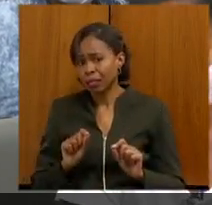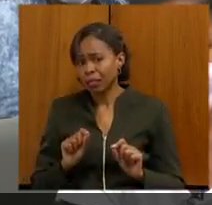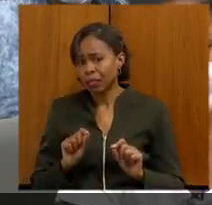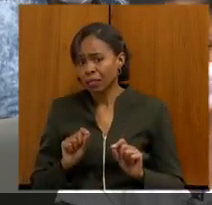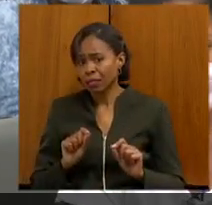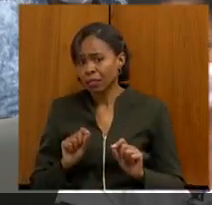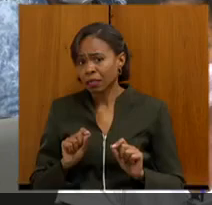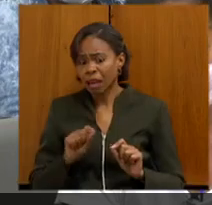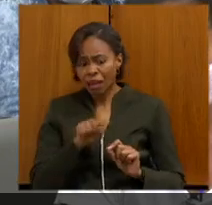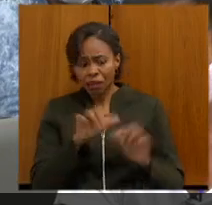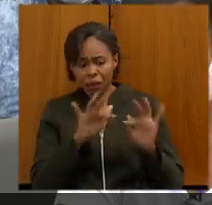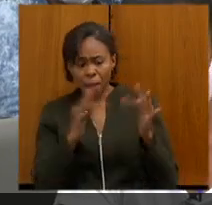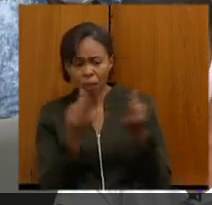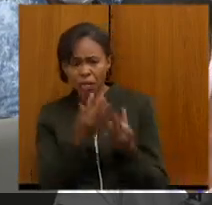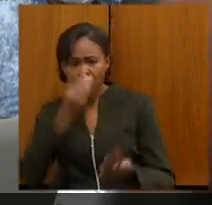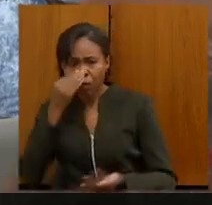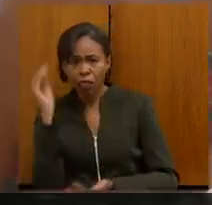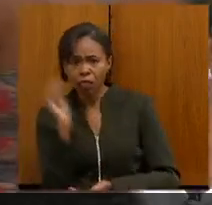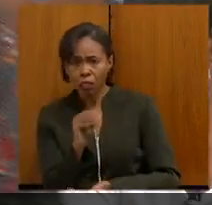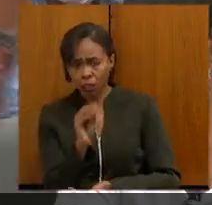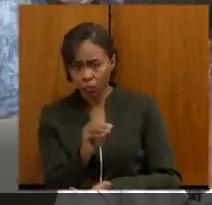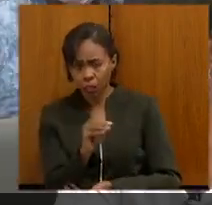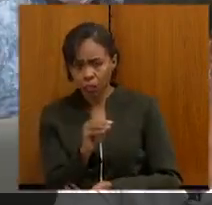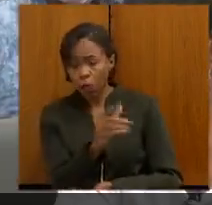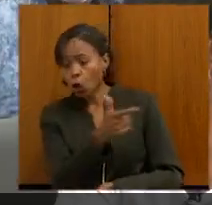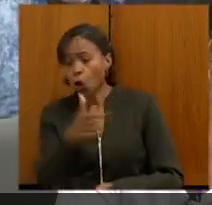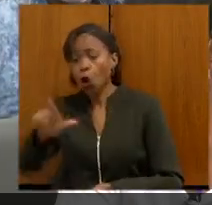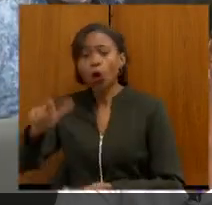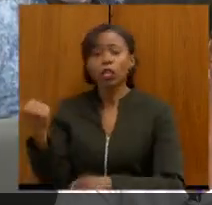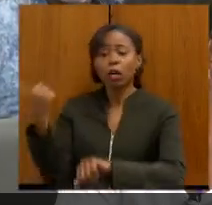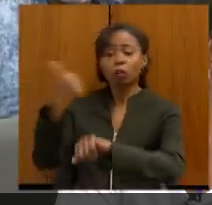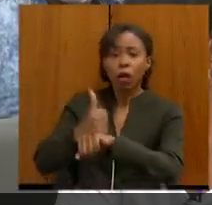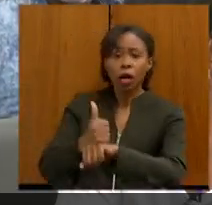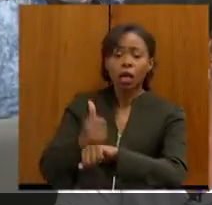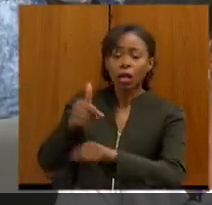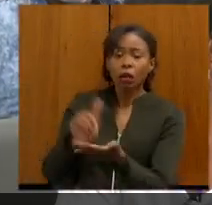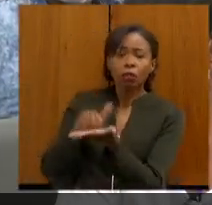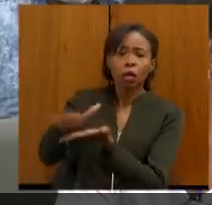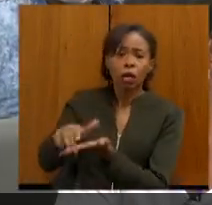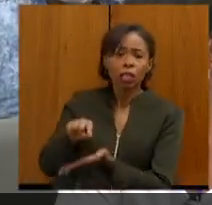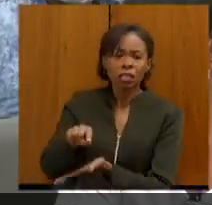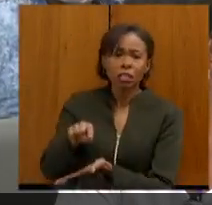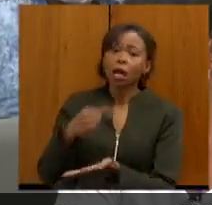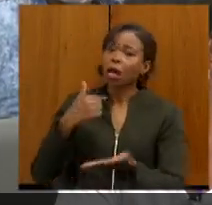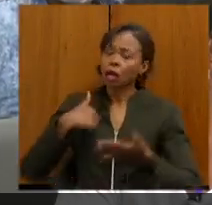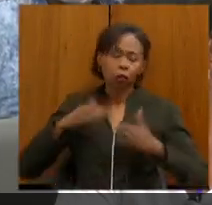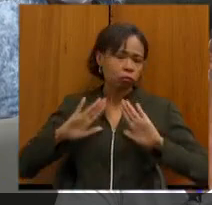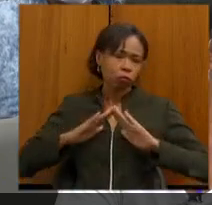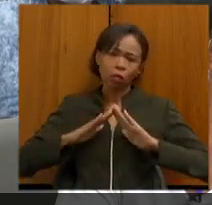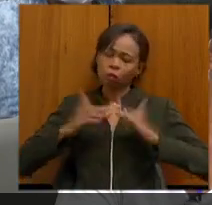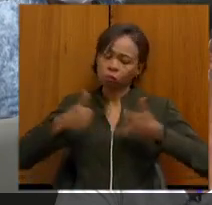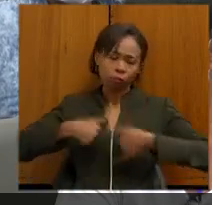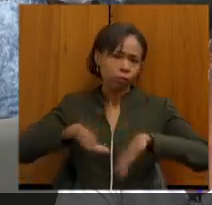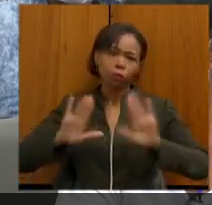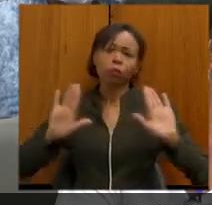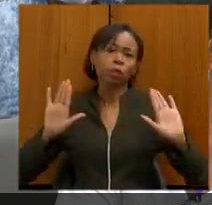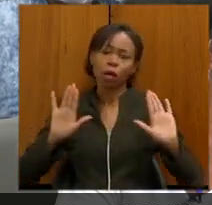rejeitar famílias e permitir que outras famílias fica no olho da rua prefiro abrir mão da minha moradia